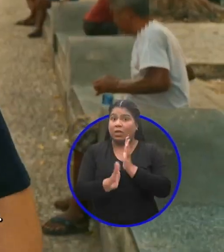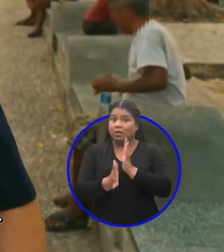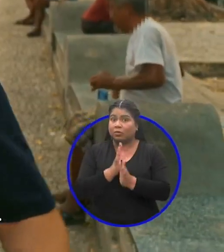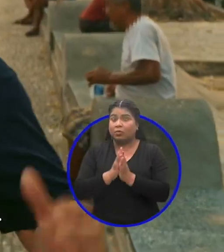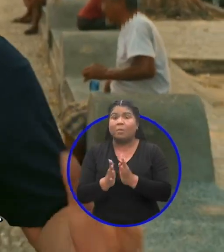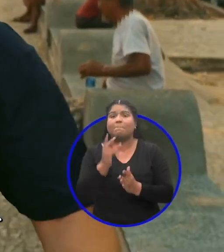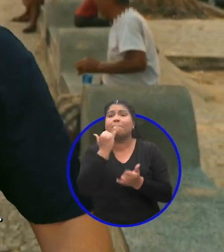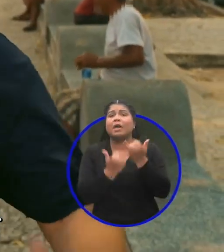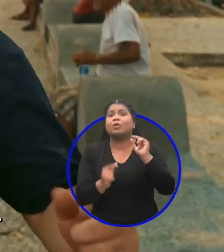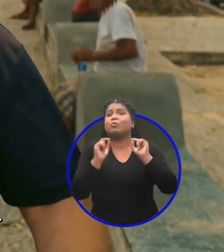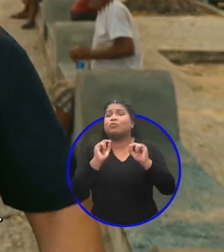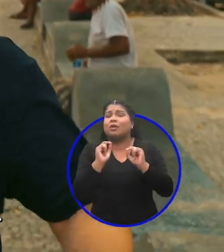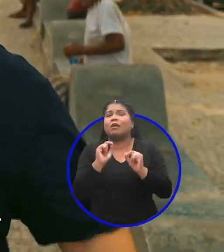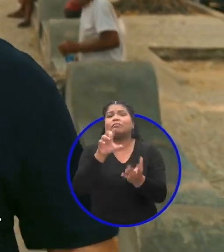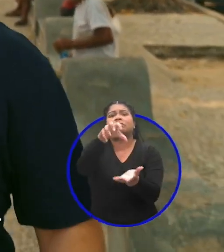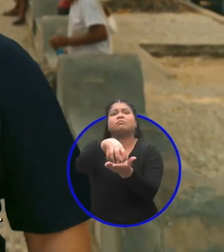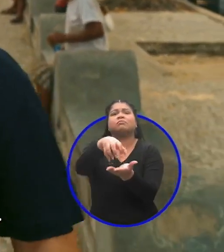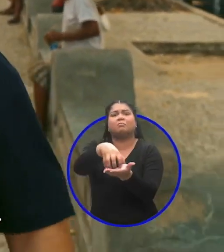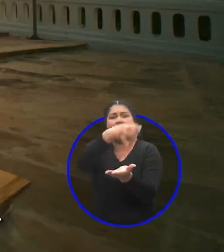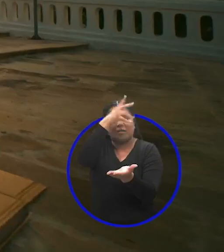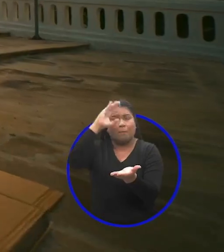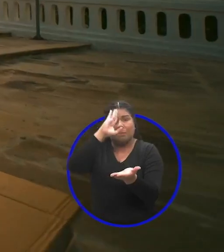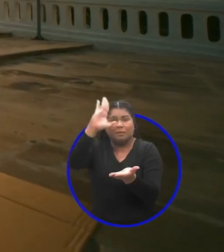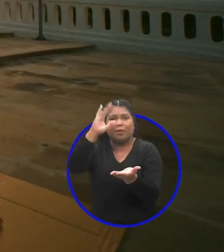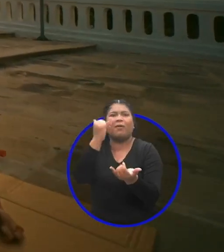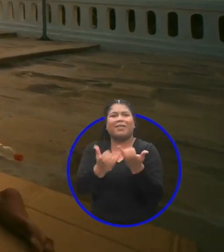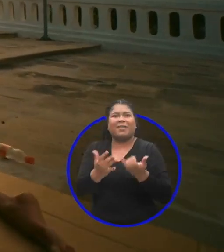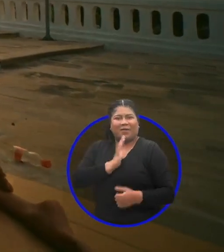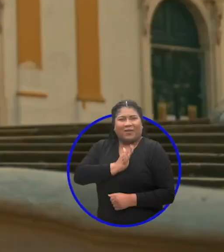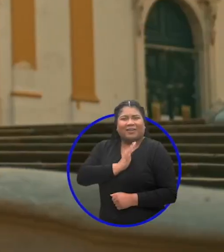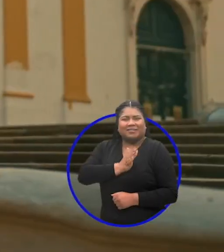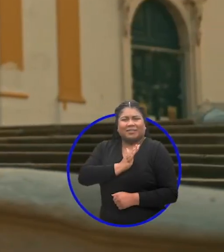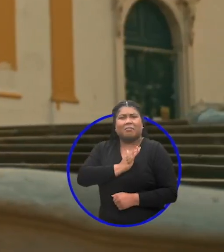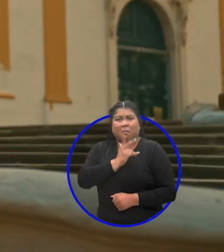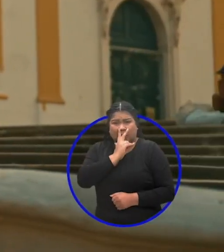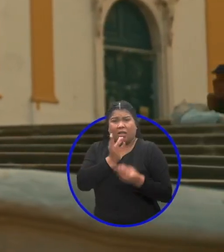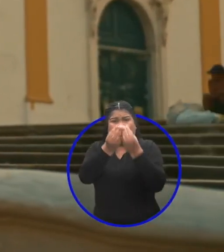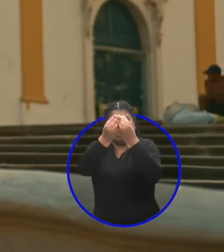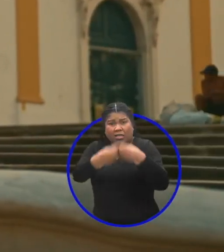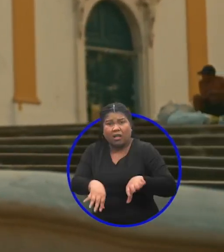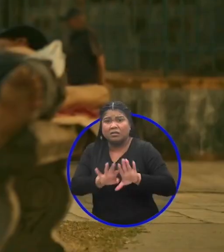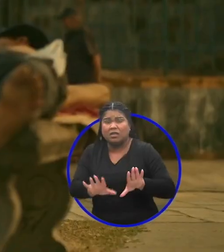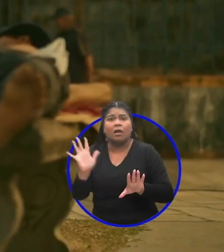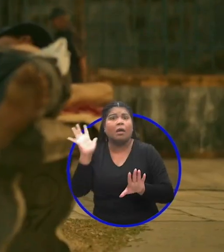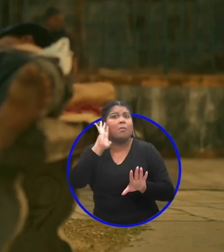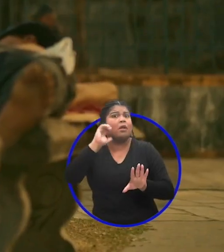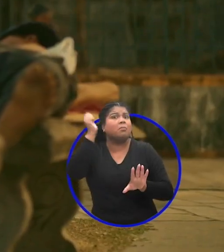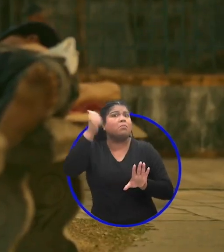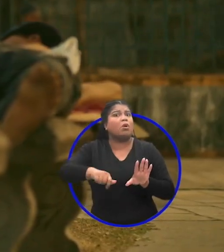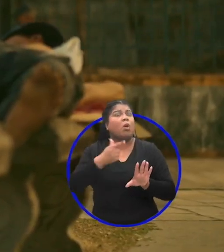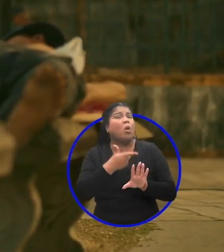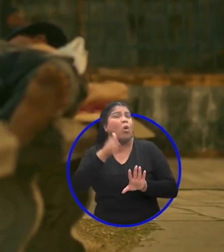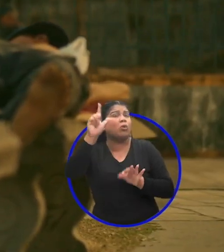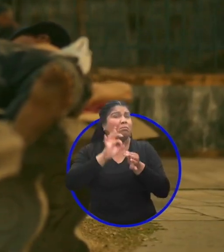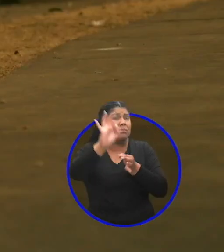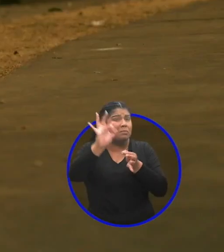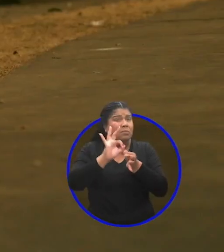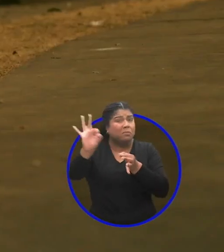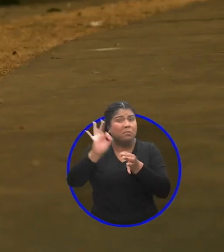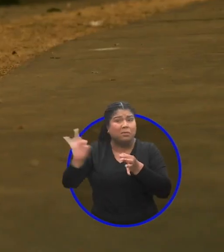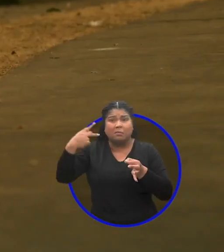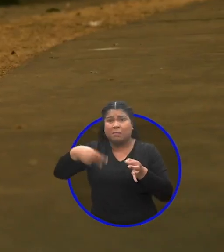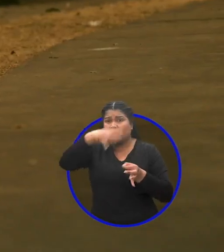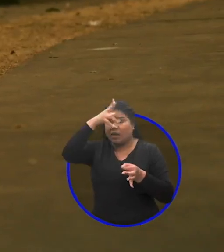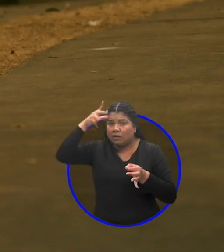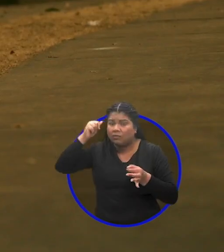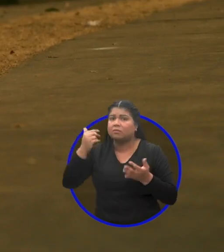O centro é como se fosse o coração da cidade. E se o coração da cidade está tão maltratado assim, imagina as outras partes da